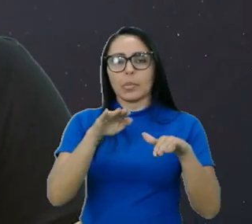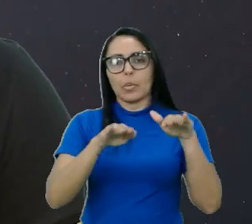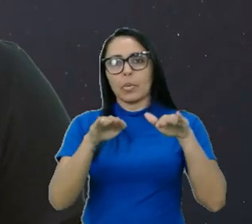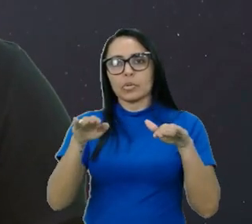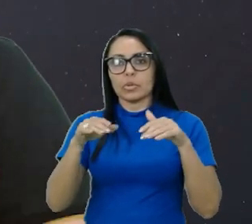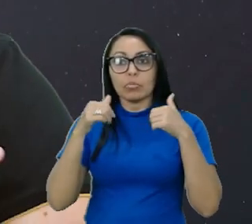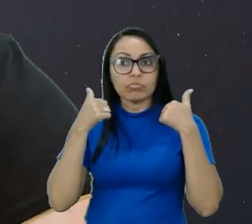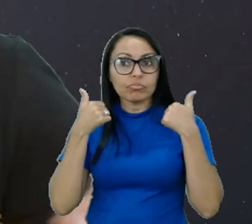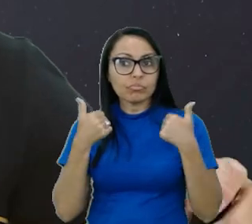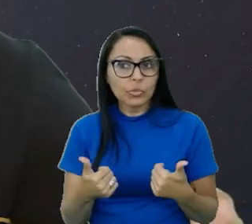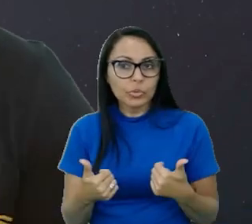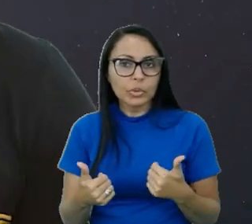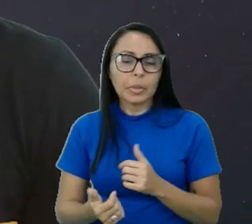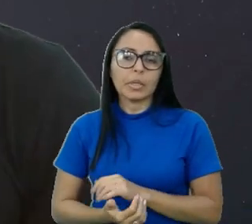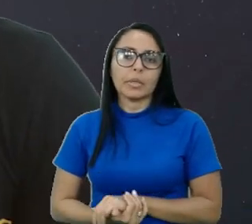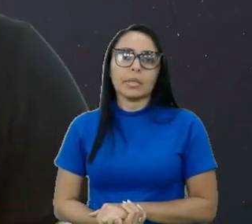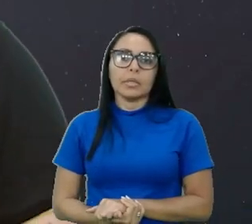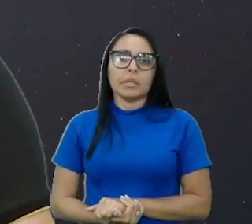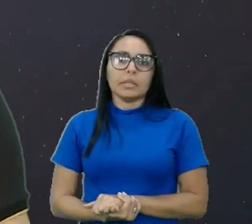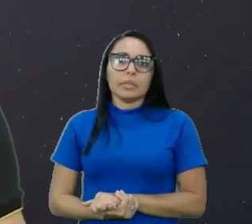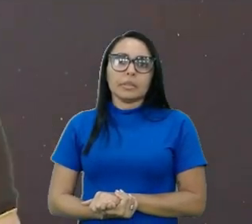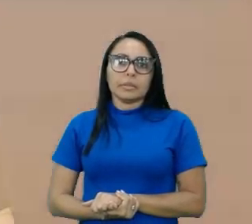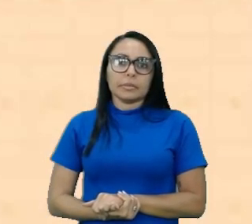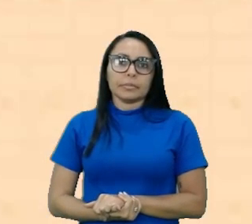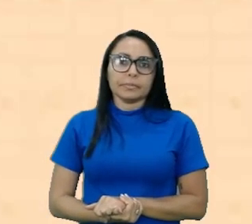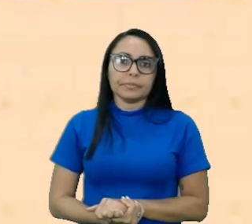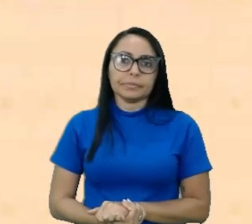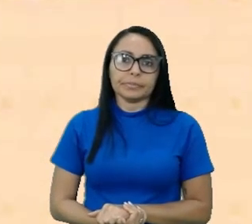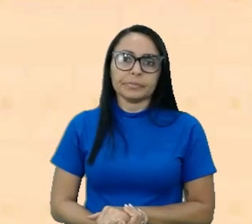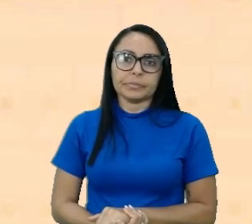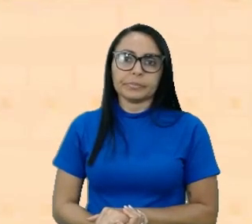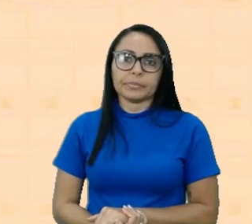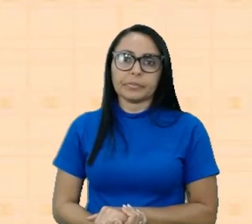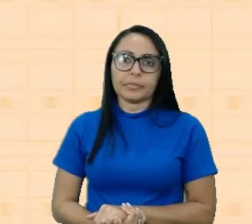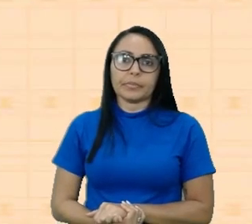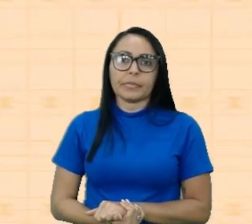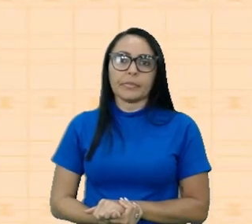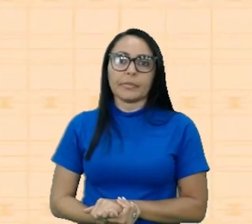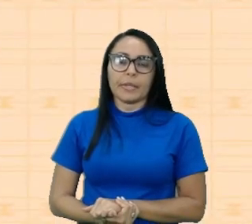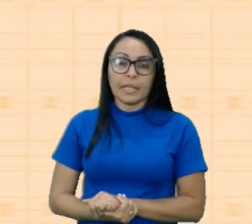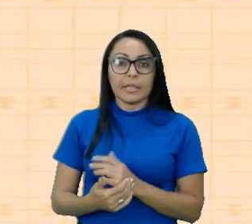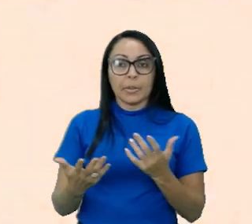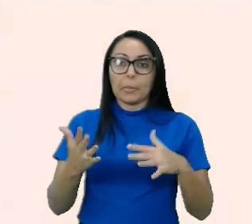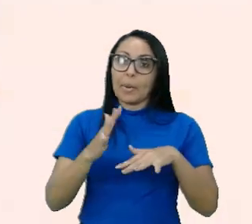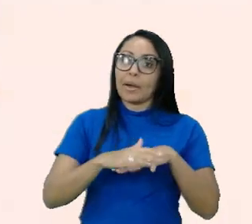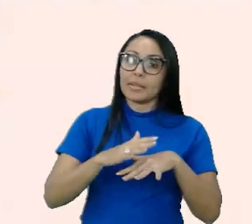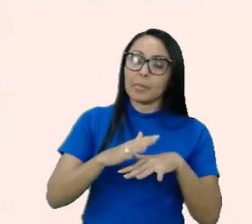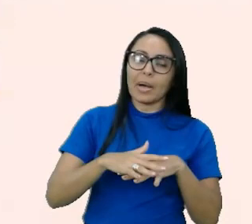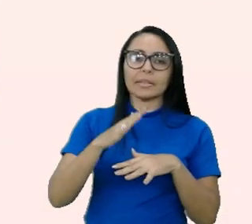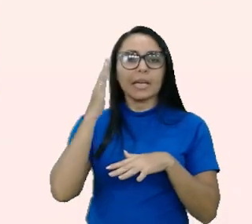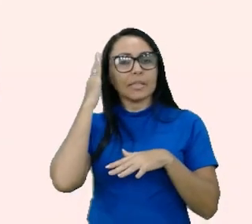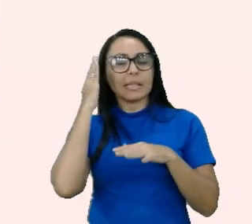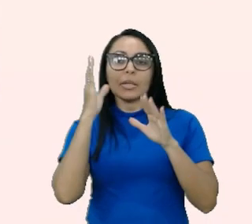Show de bola? Tela geral, minha produção? É, meu povo, matemática é isso, é entender o